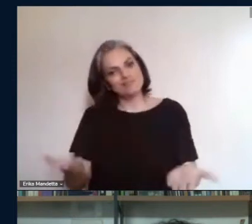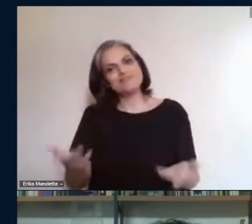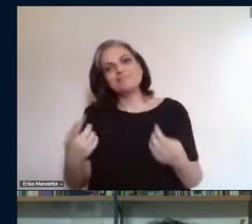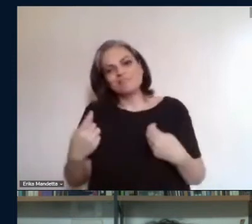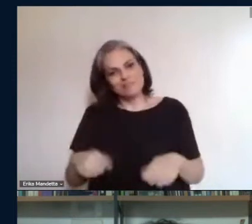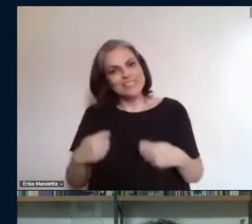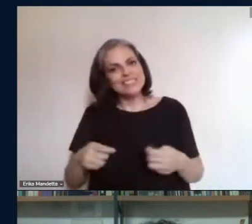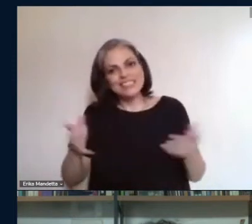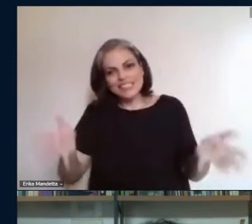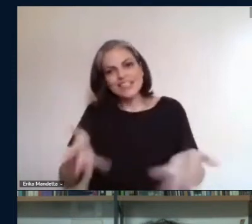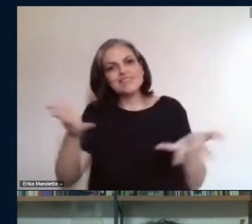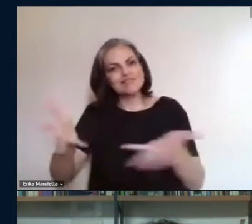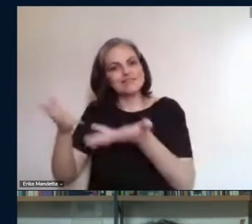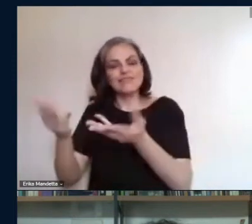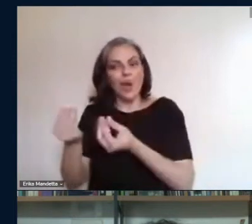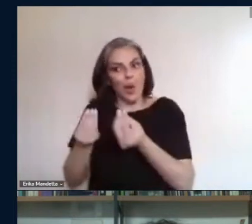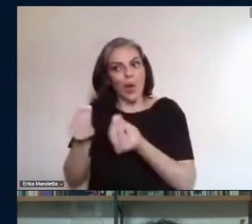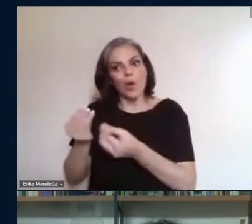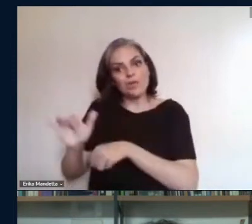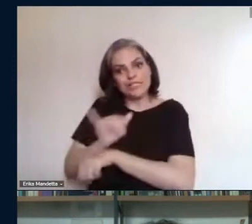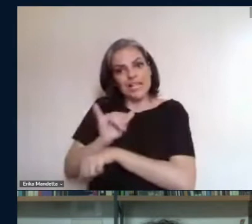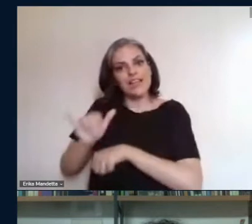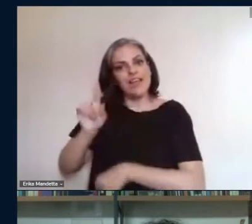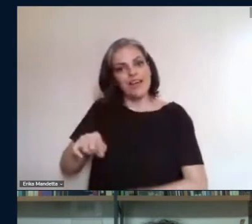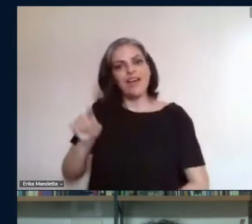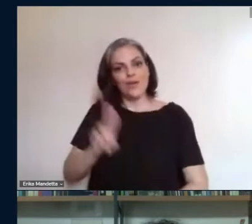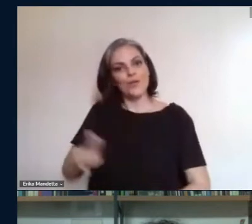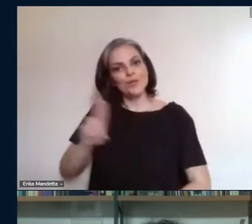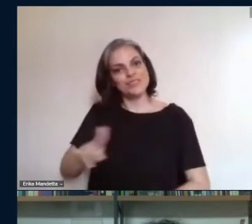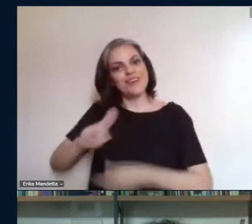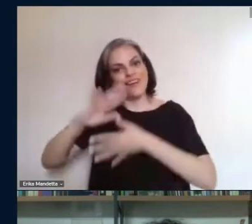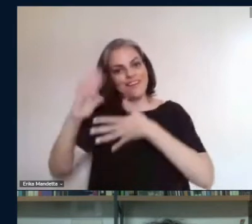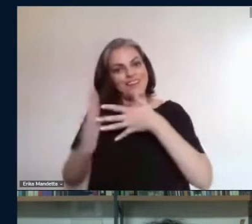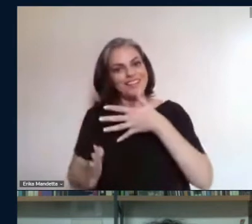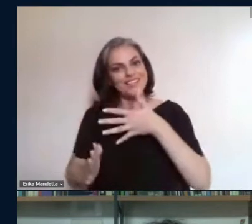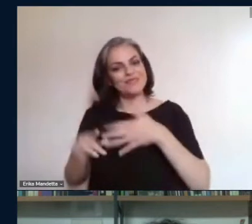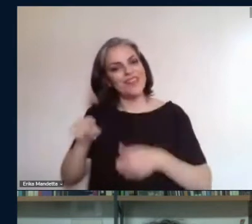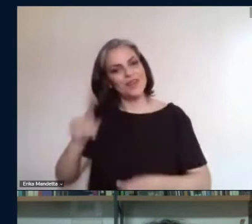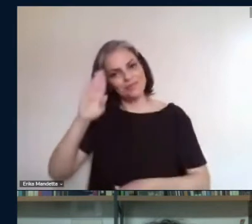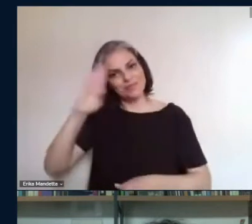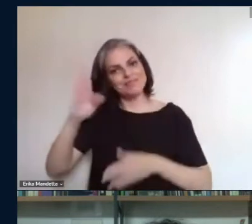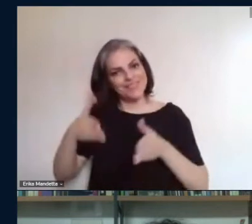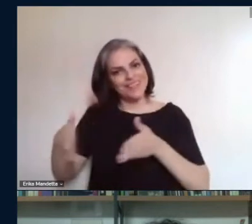libras, eu acho que é o caminho aí,